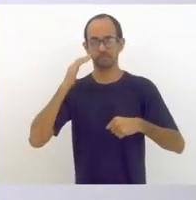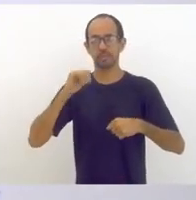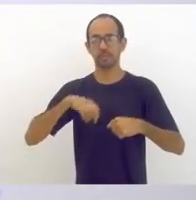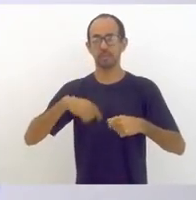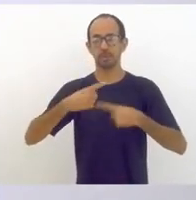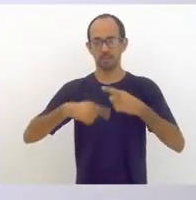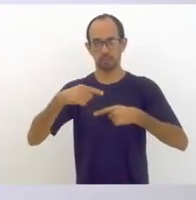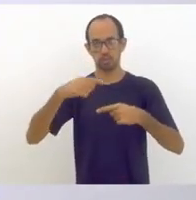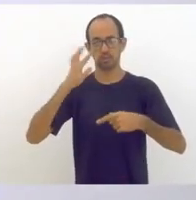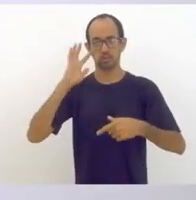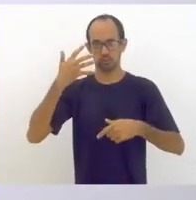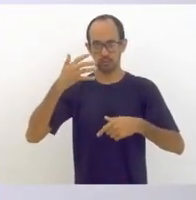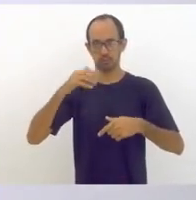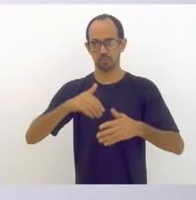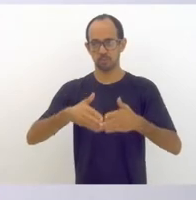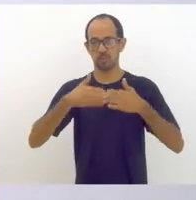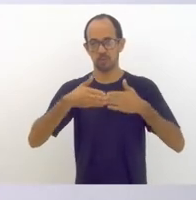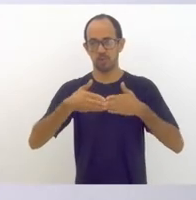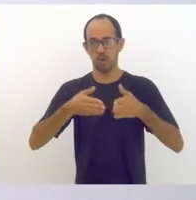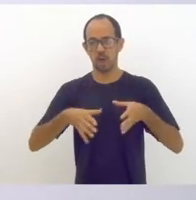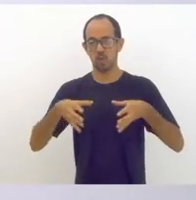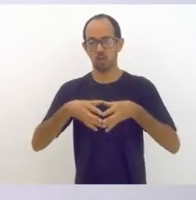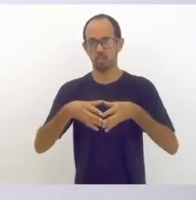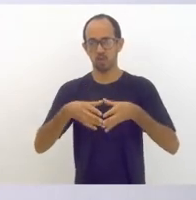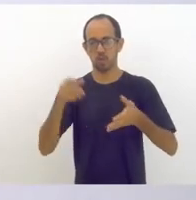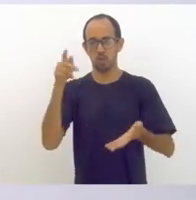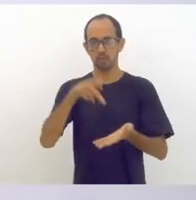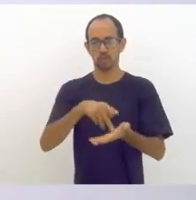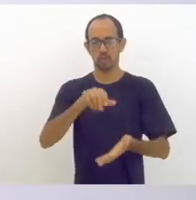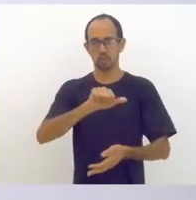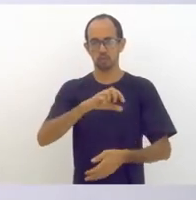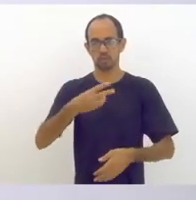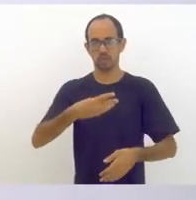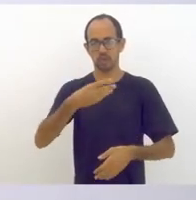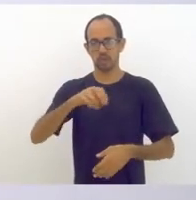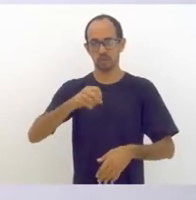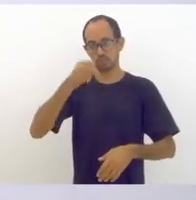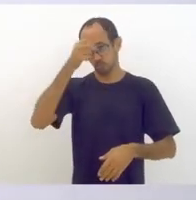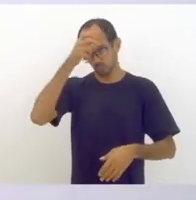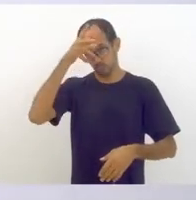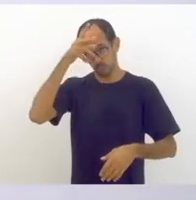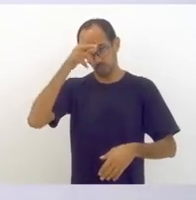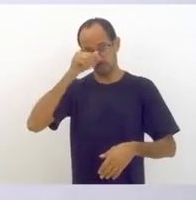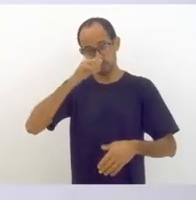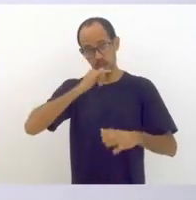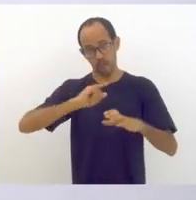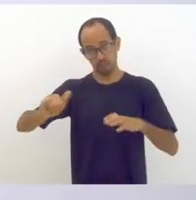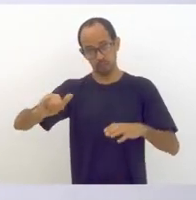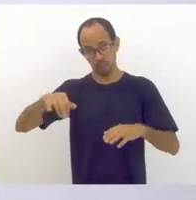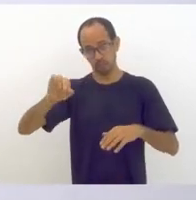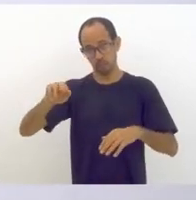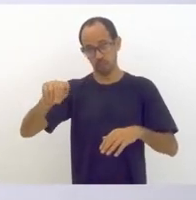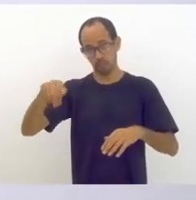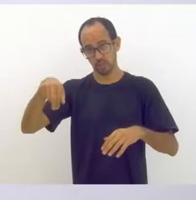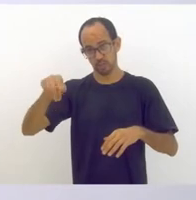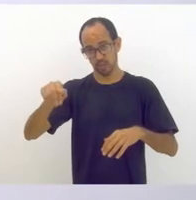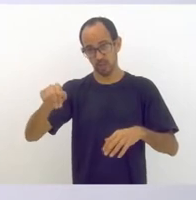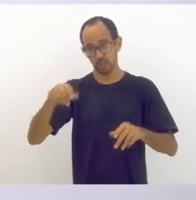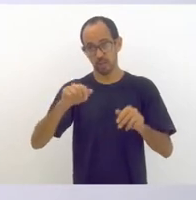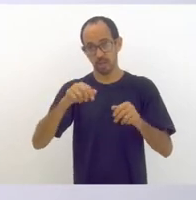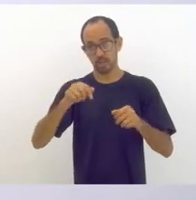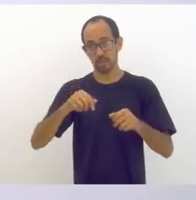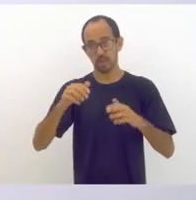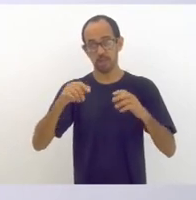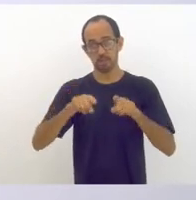Então, por favor, a comissão oficial, os 13 municípios, oficiar a FIRJAN, para que eles informem a comissão e a casa quais